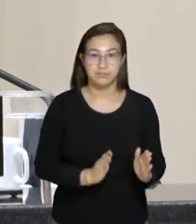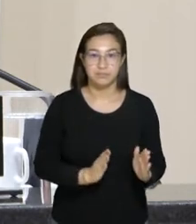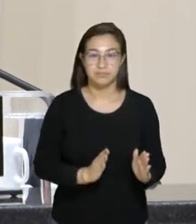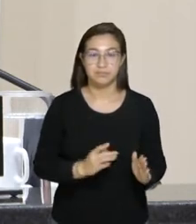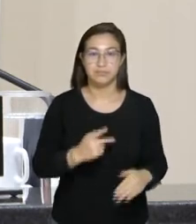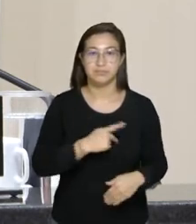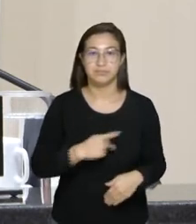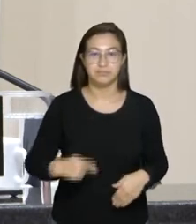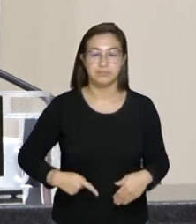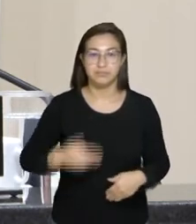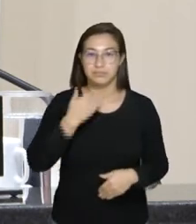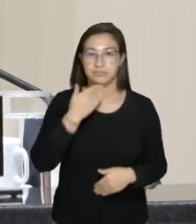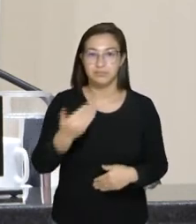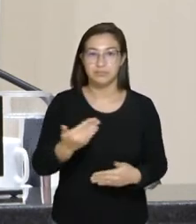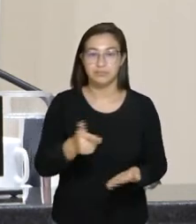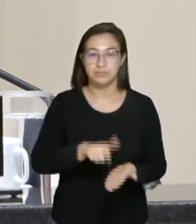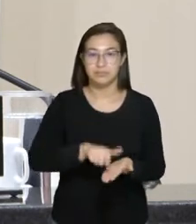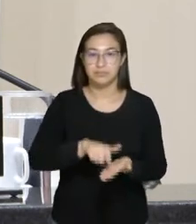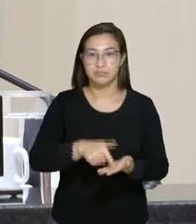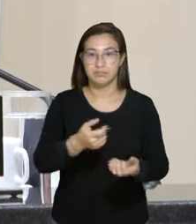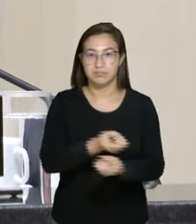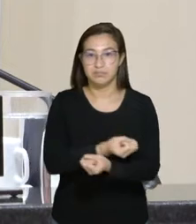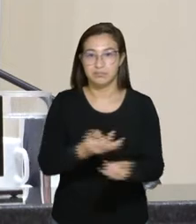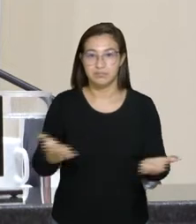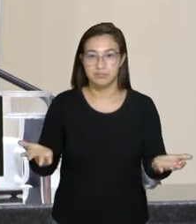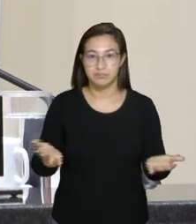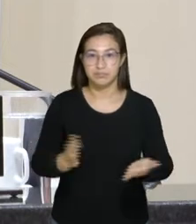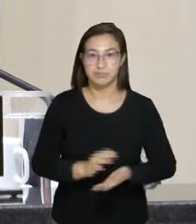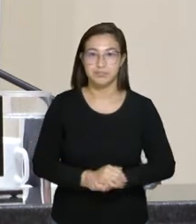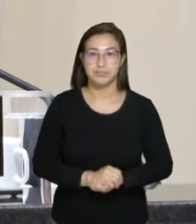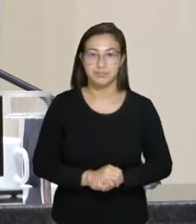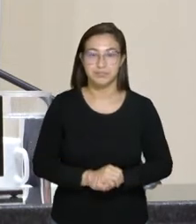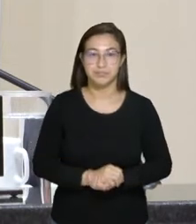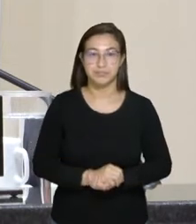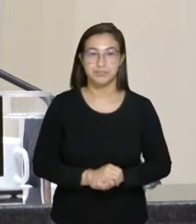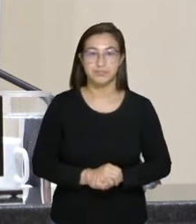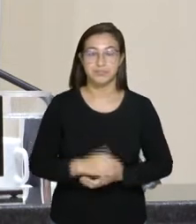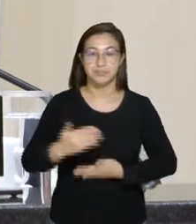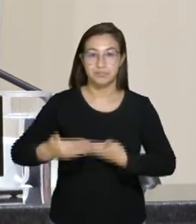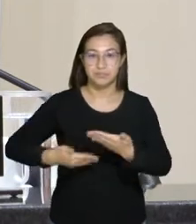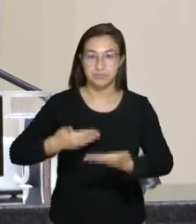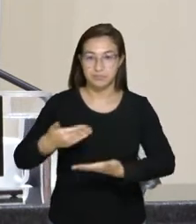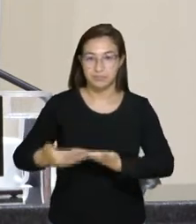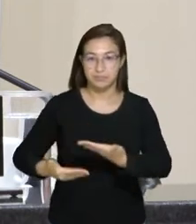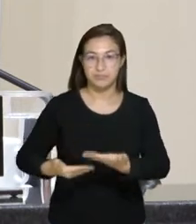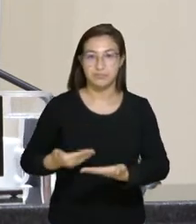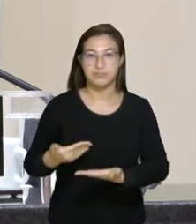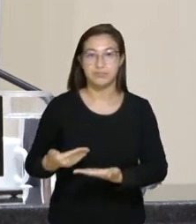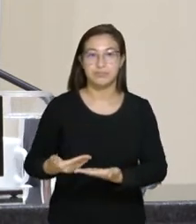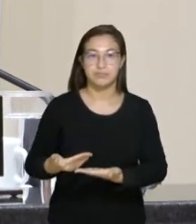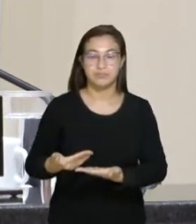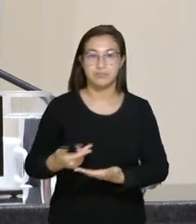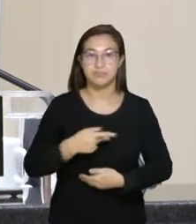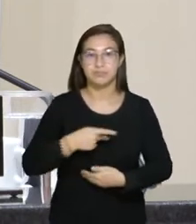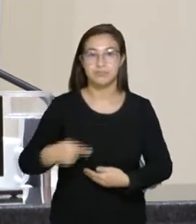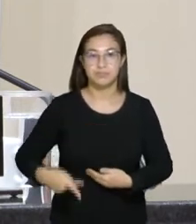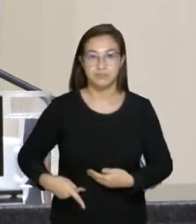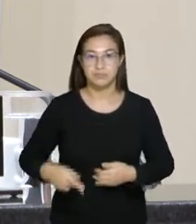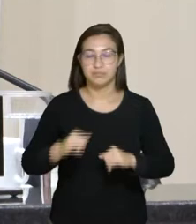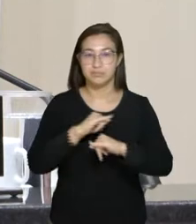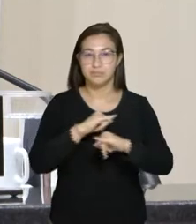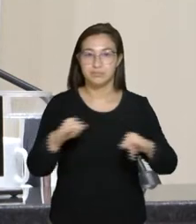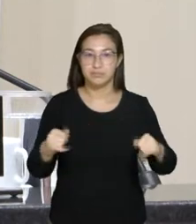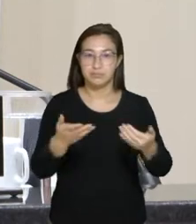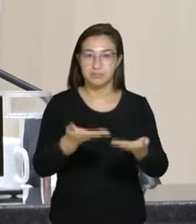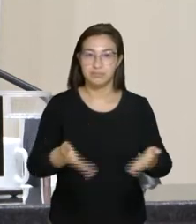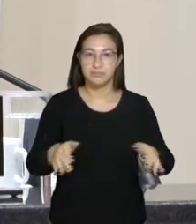presidente solicitou que se procedesse à distribuição. Ato contínuo. O senhor presidente deu ciência ao plenário